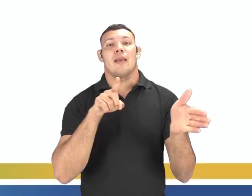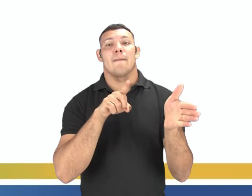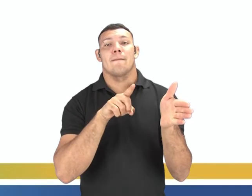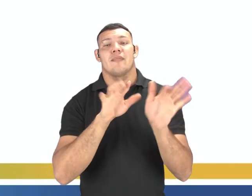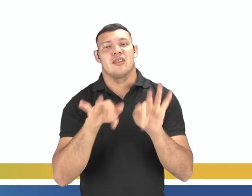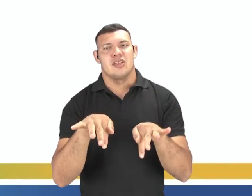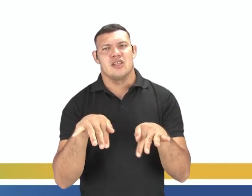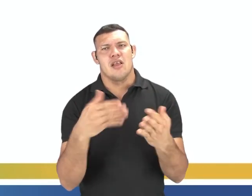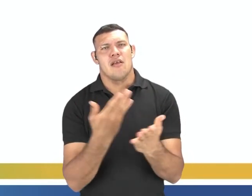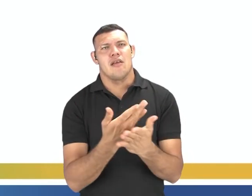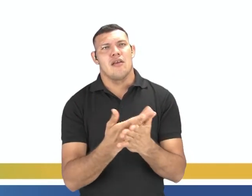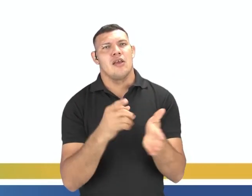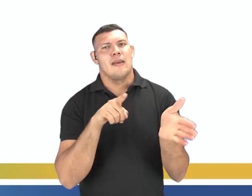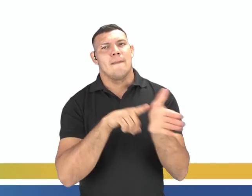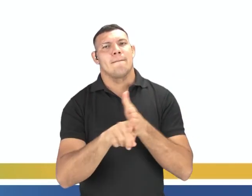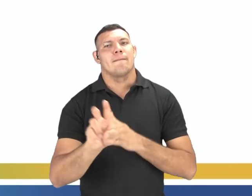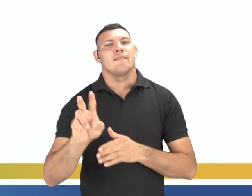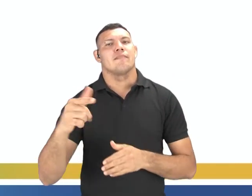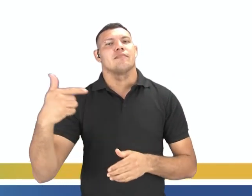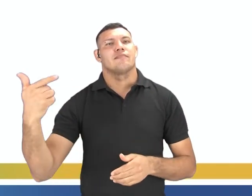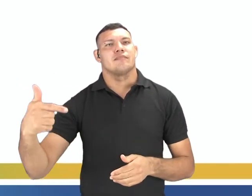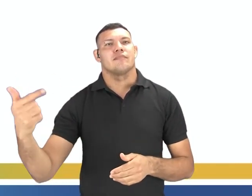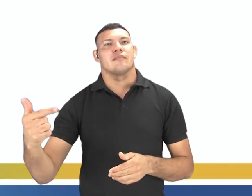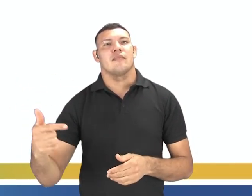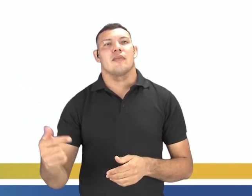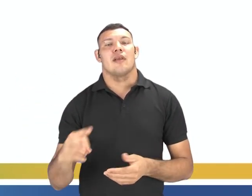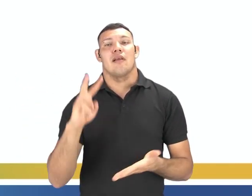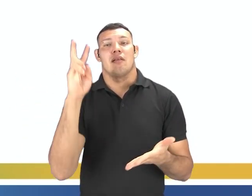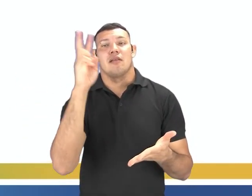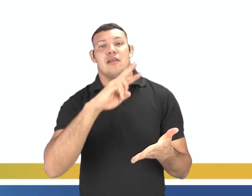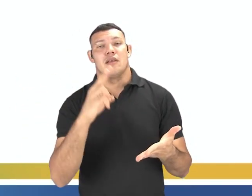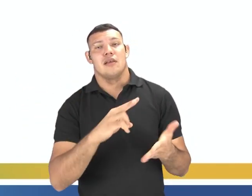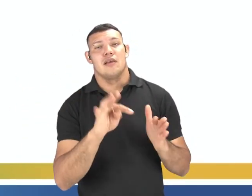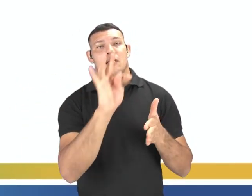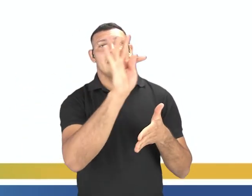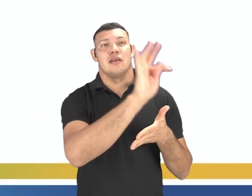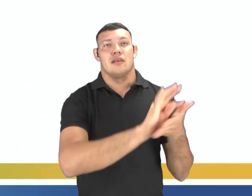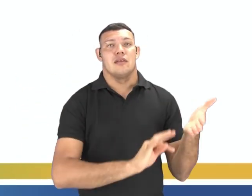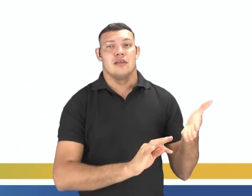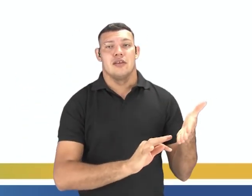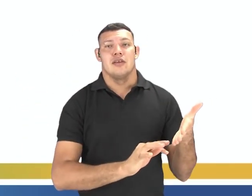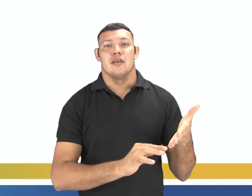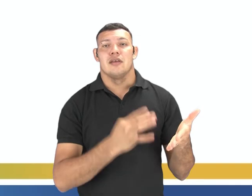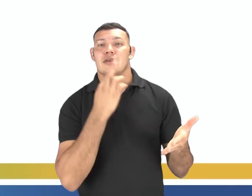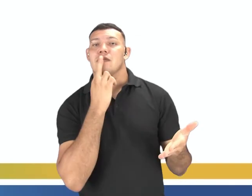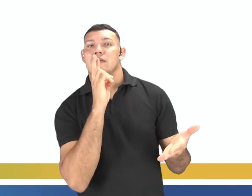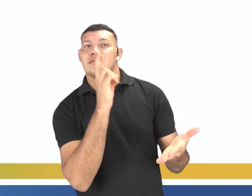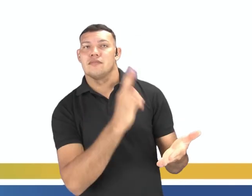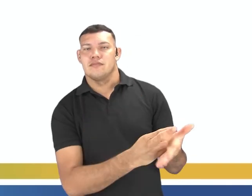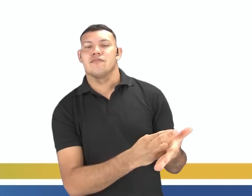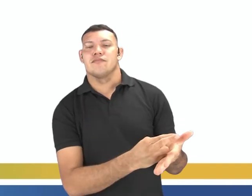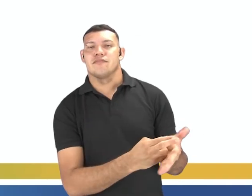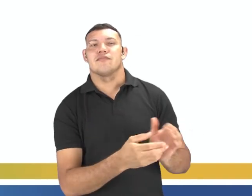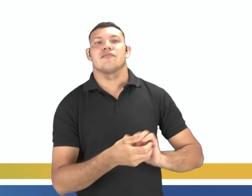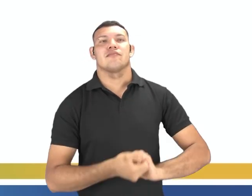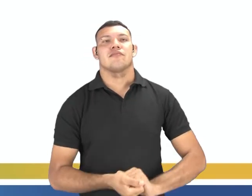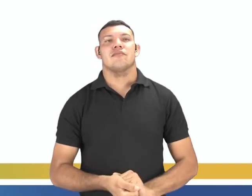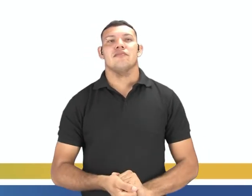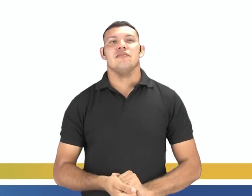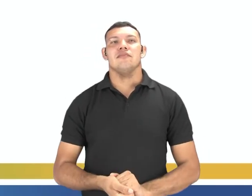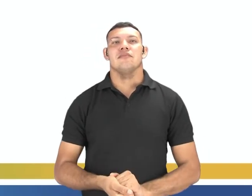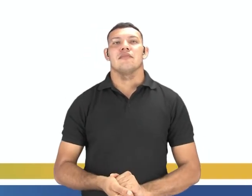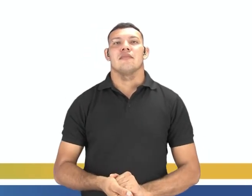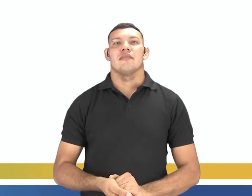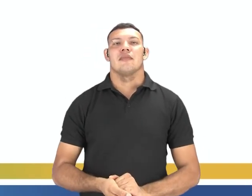aulinha. Leia o texto abaixo, responda ao que se pede. Nós temos 3 exemplos com